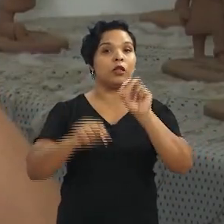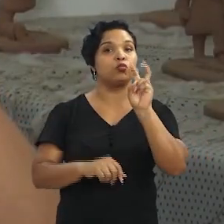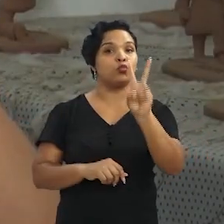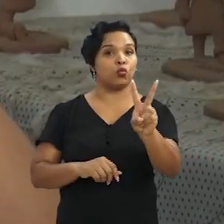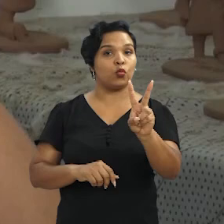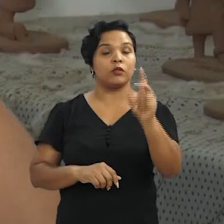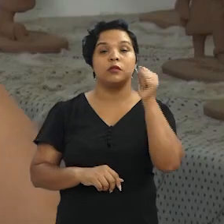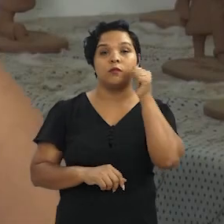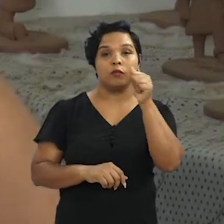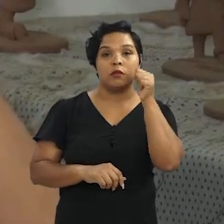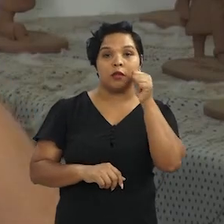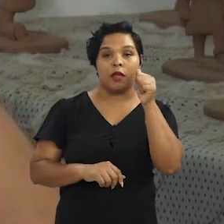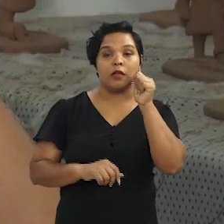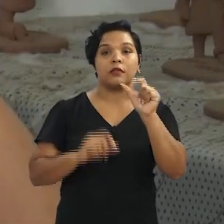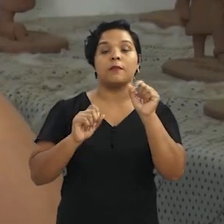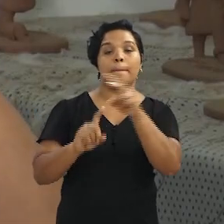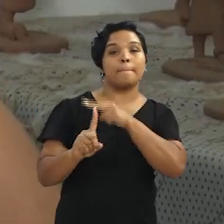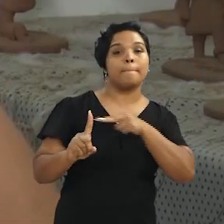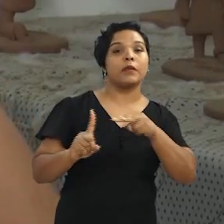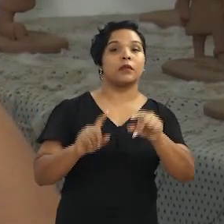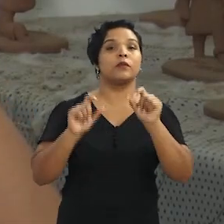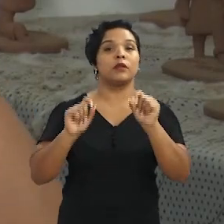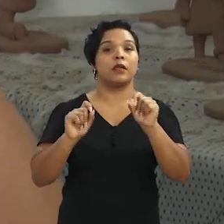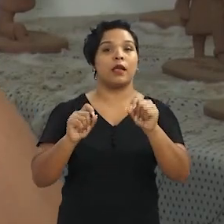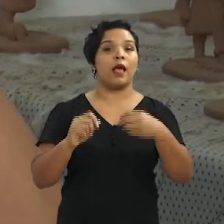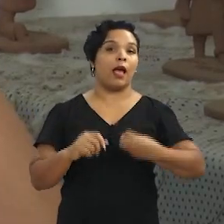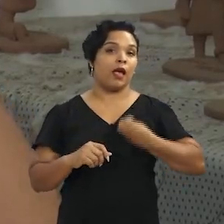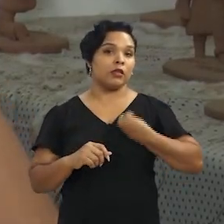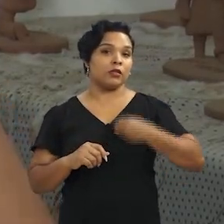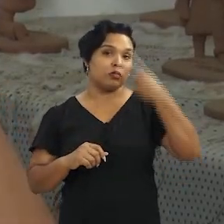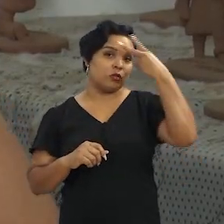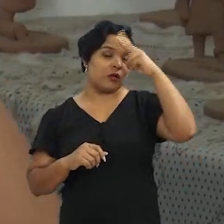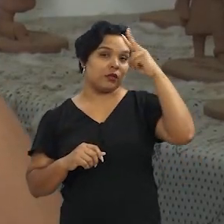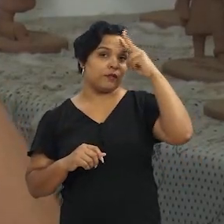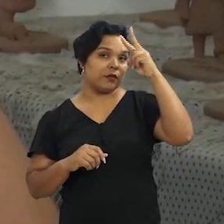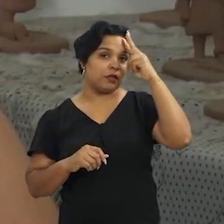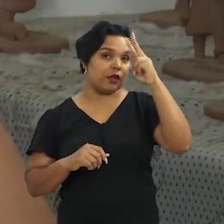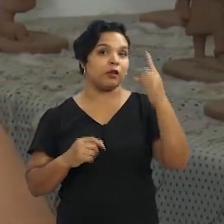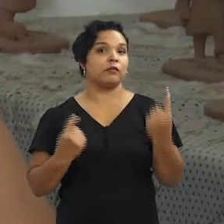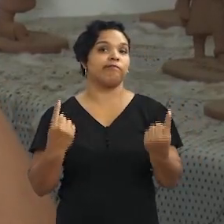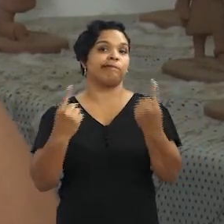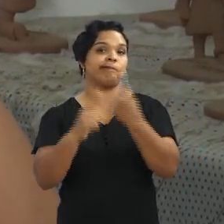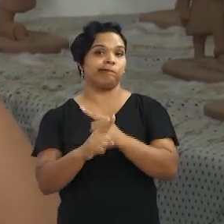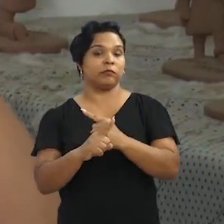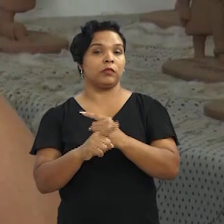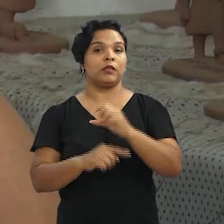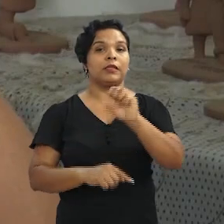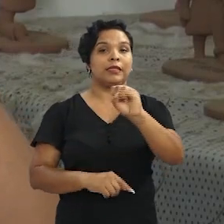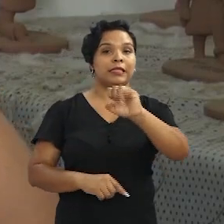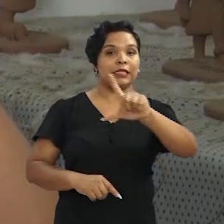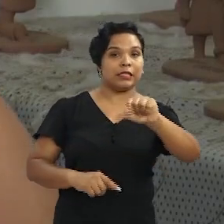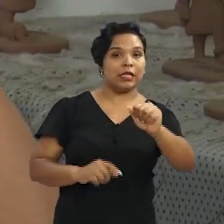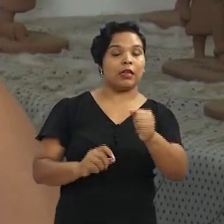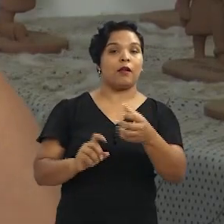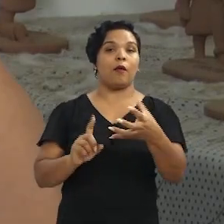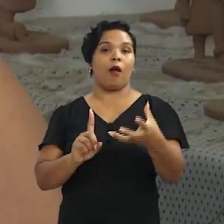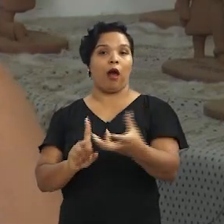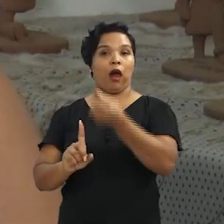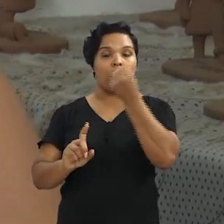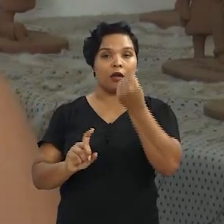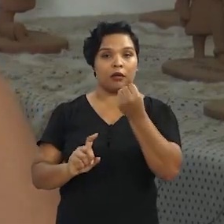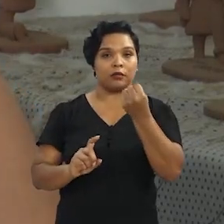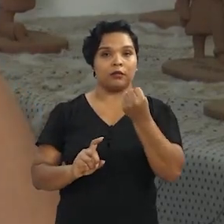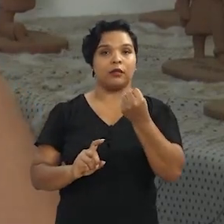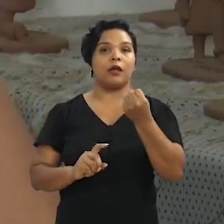movimento, foram selecionadas essas 2 na perspectiva de que a história de vida delas se contrapõe. Enquanto Sila,